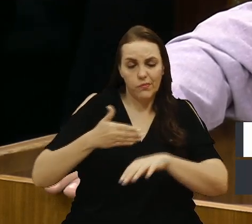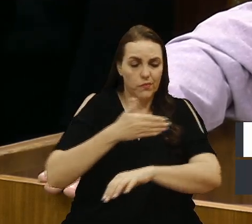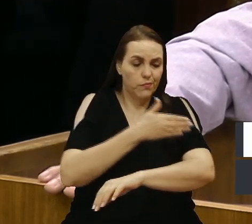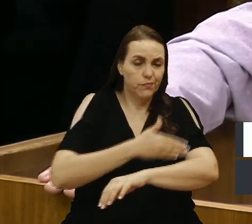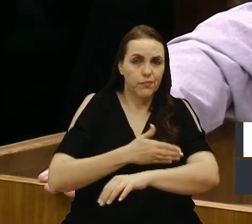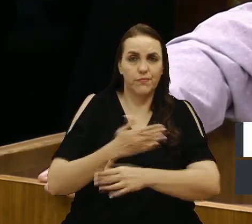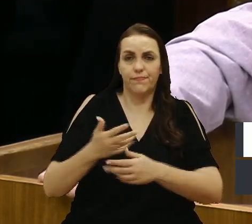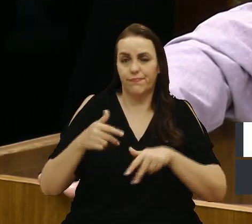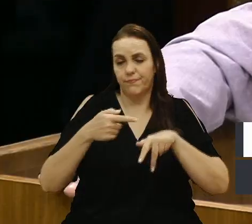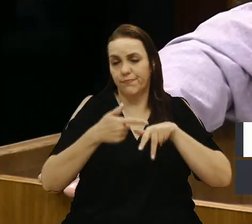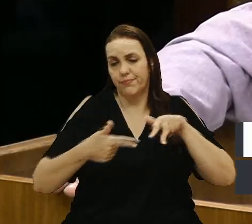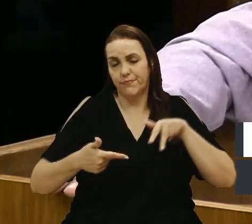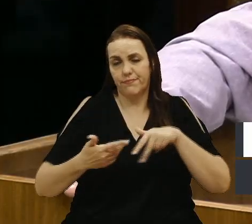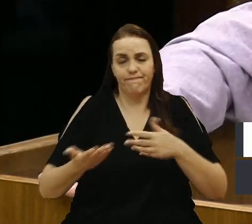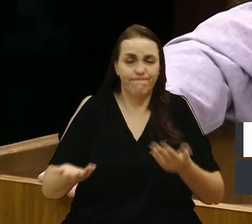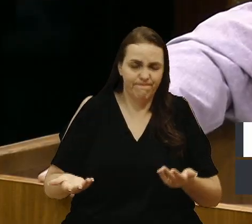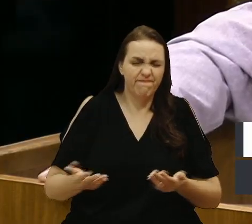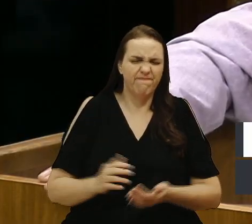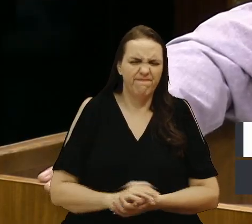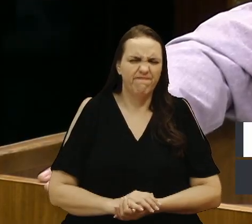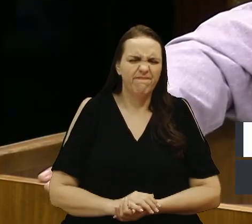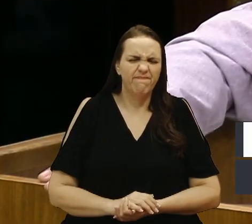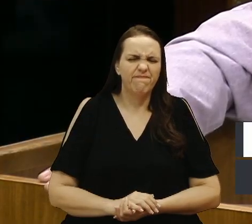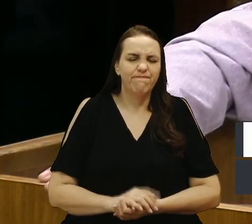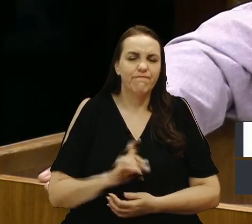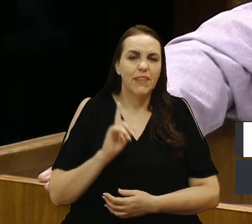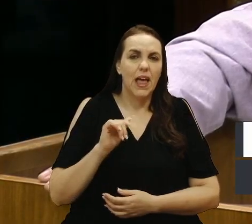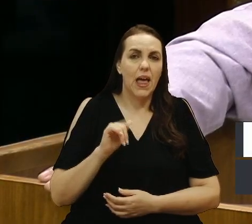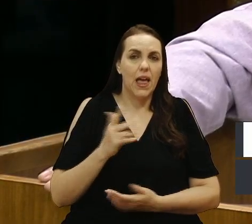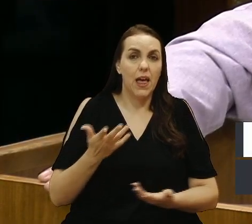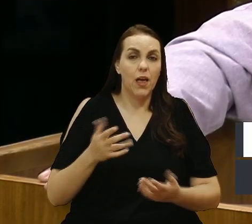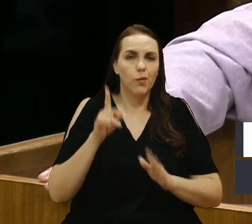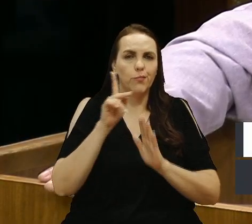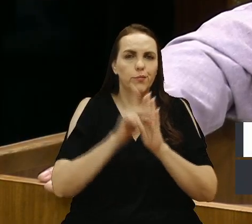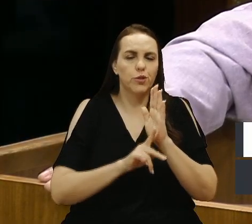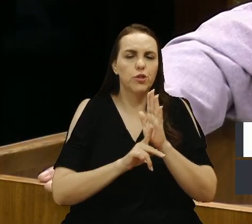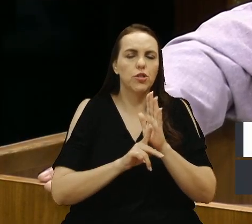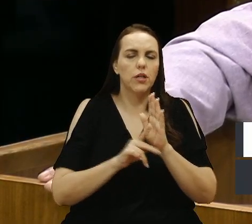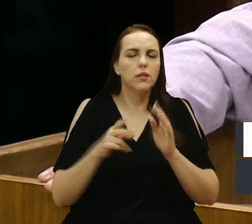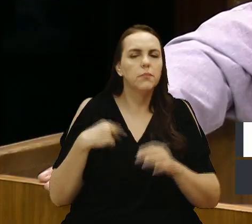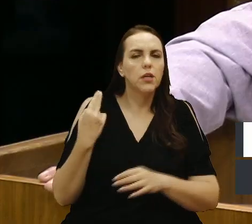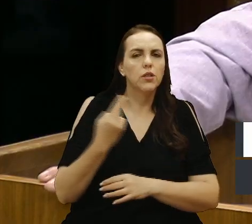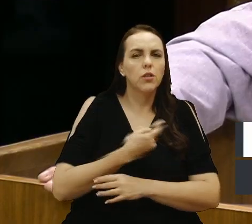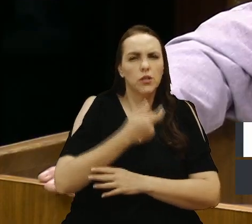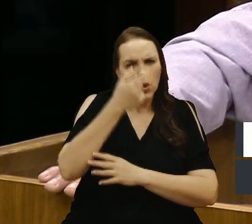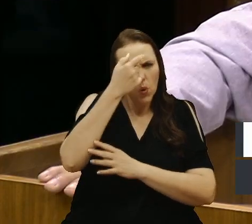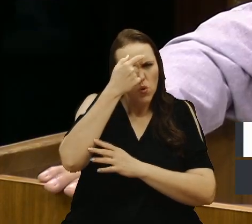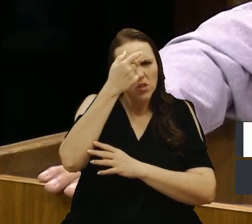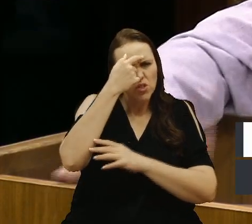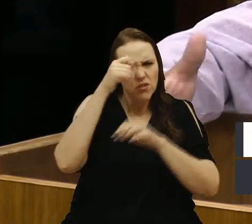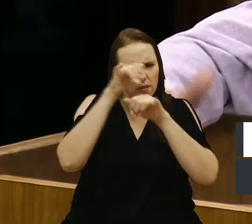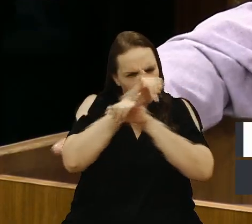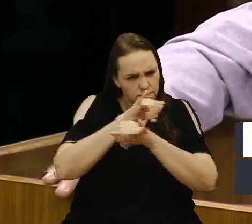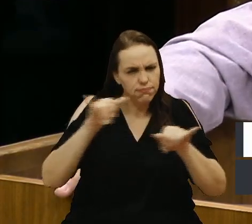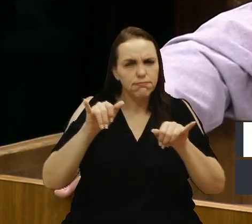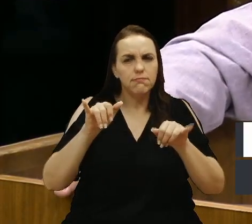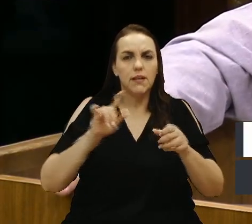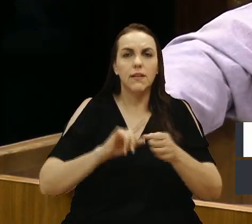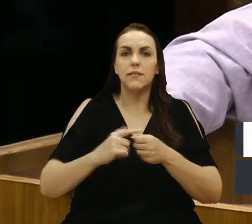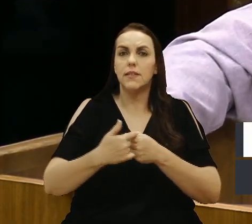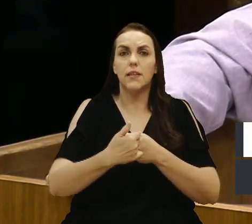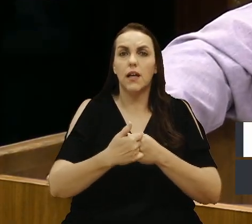em fábricas. Boa parte, vereador. Então, esse é um projeto para nós conscientizar mesmo a nossa cidade, e que não